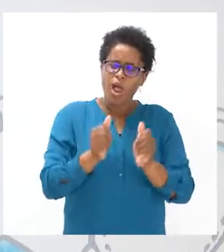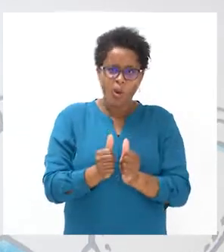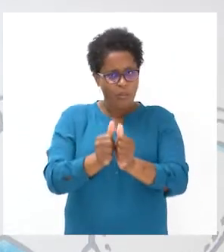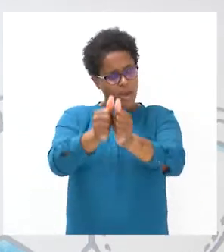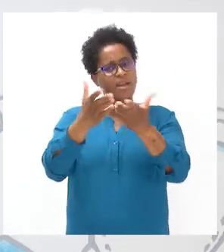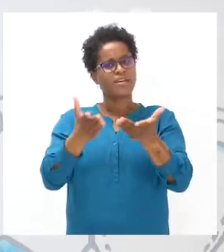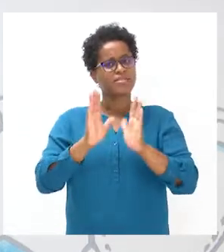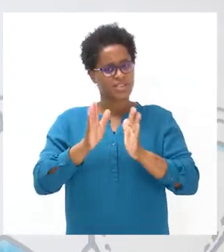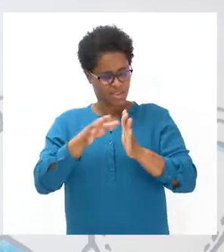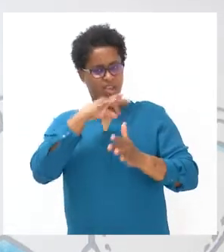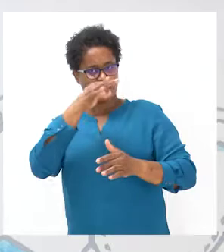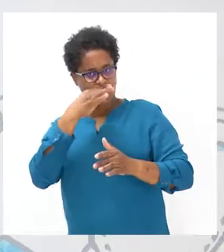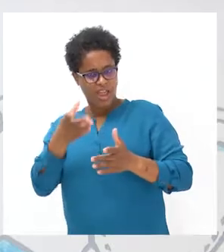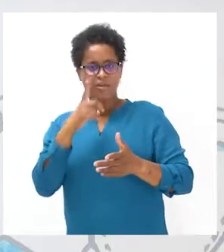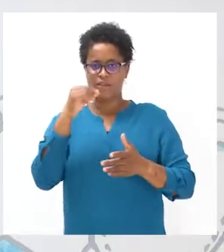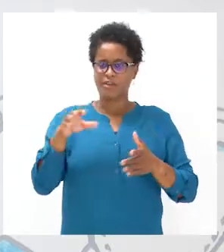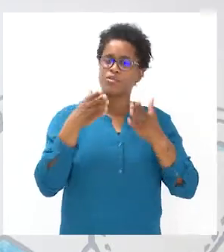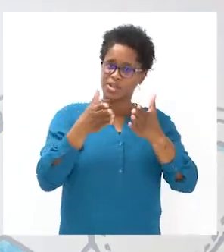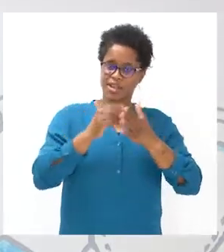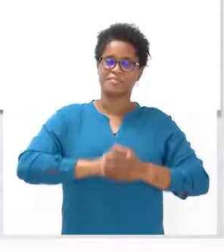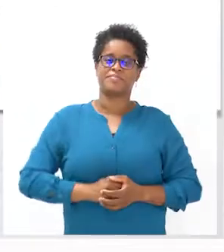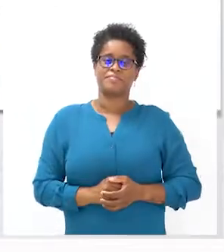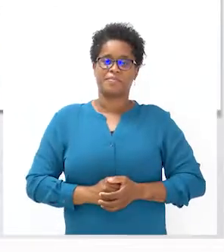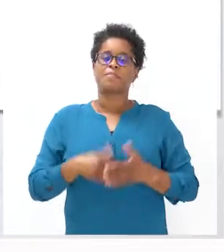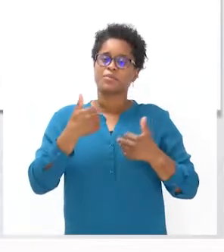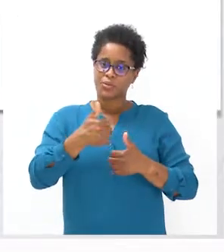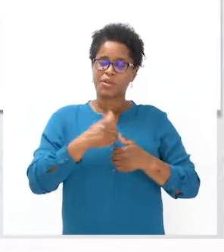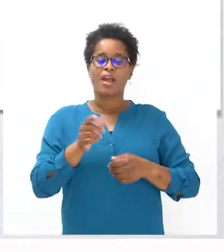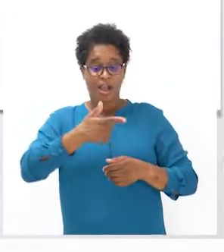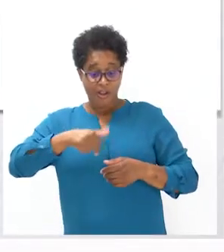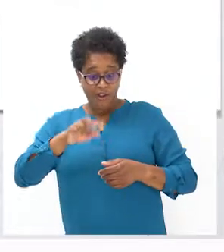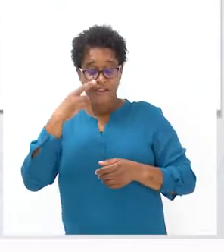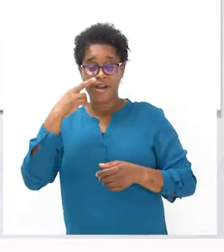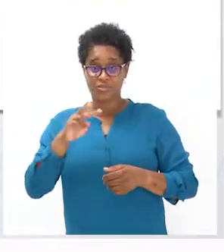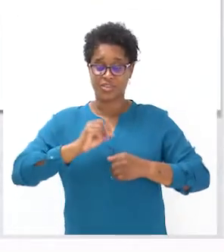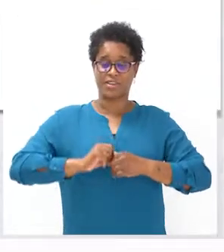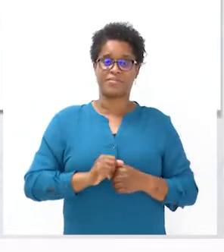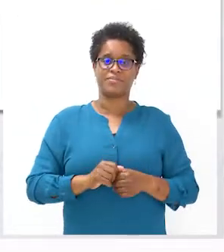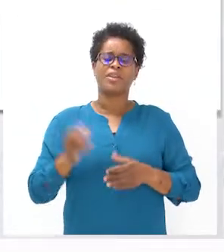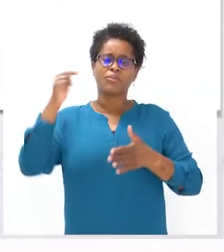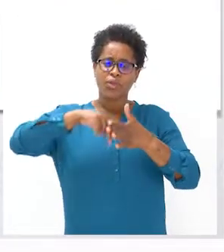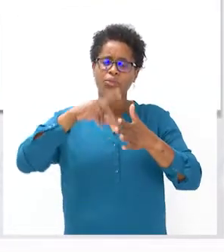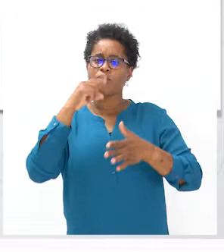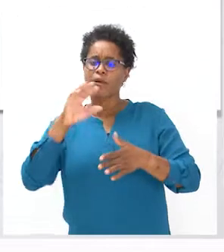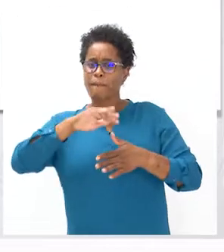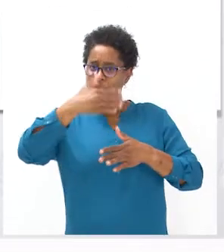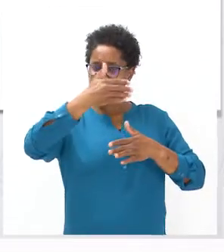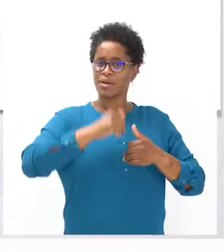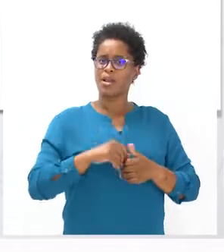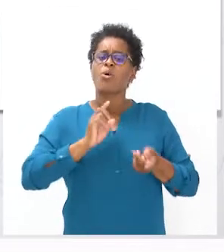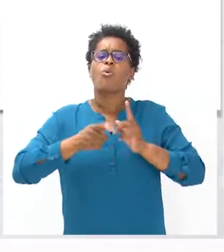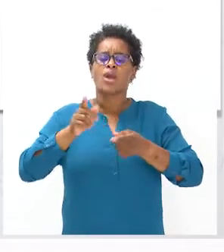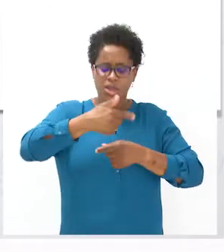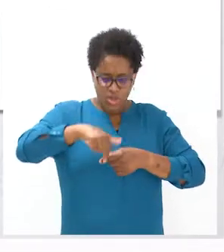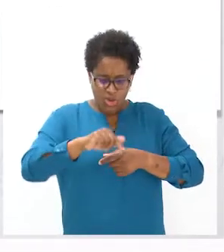acompanhante, certo? Já vamos falar também de verbo auxiliar. Muito bem, vejamos agora, dentro do verbo principal, o que é